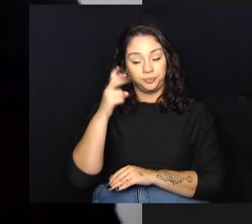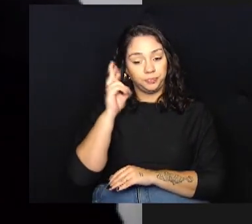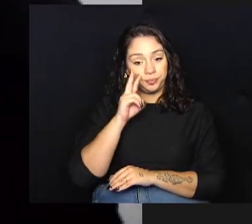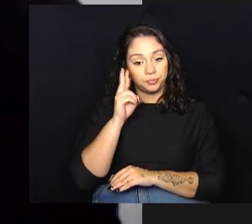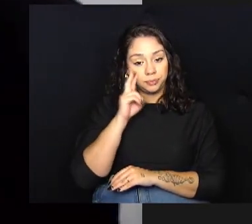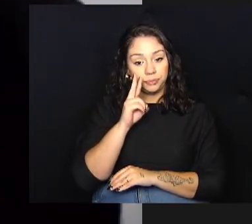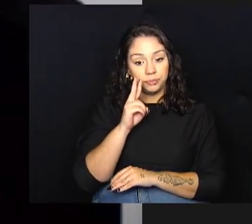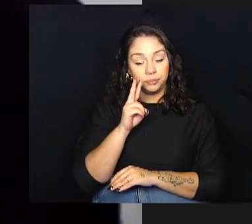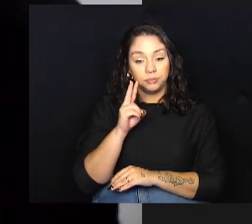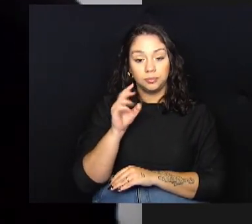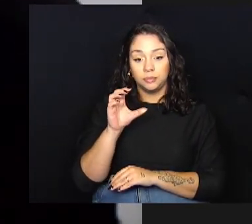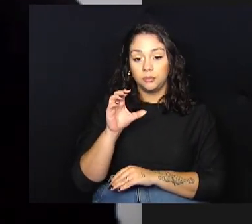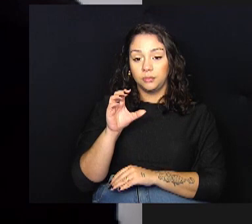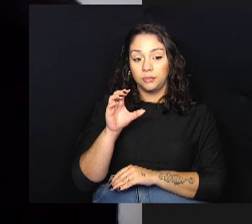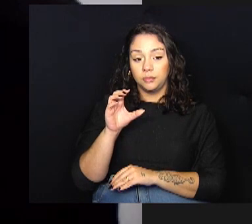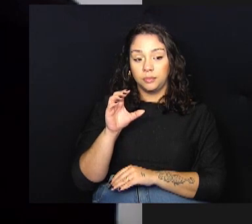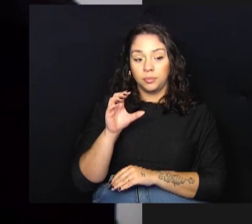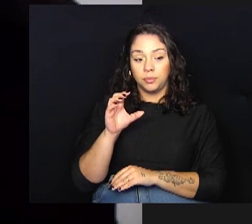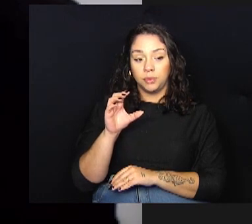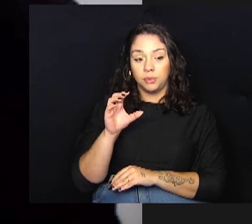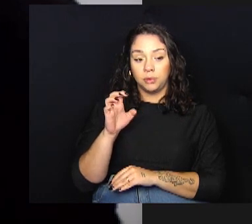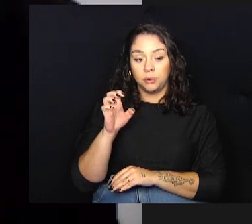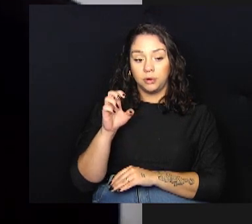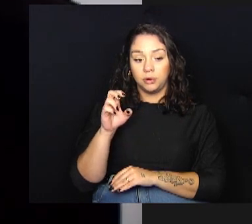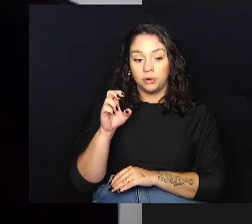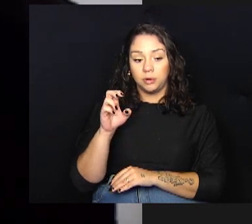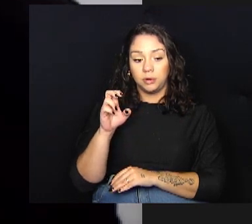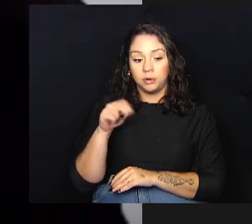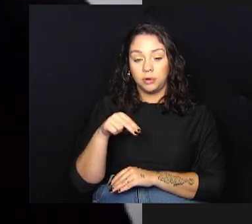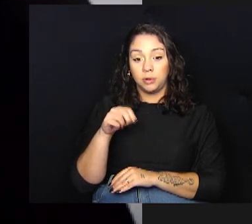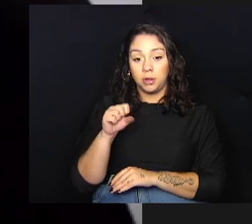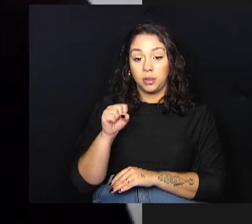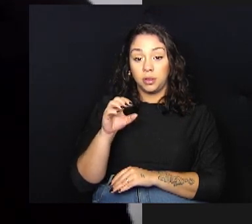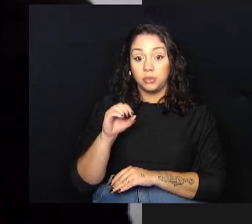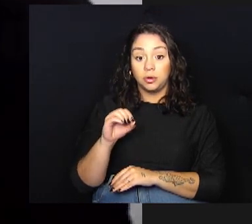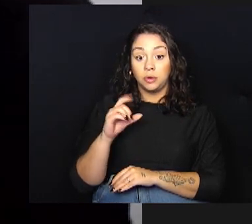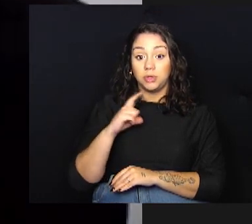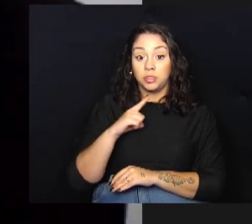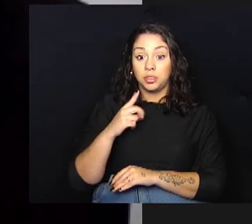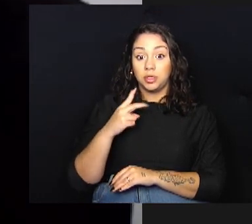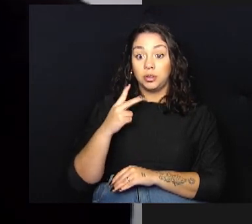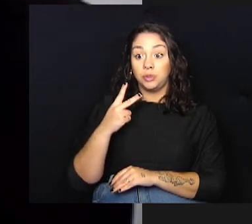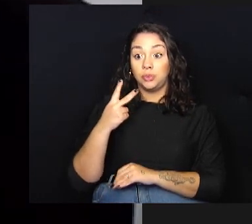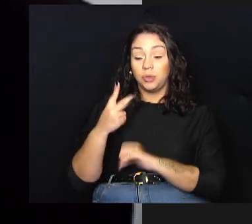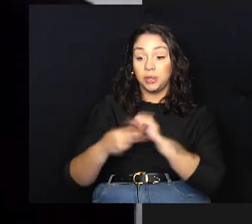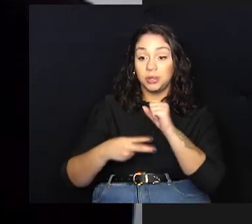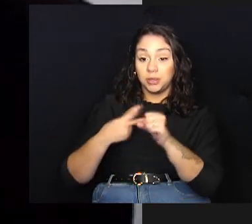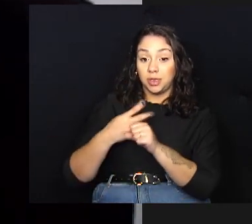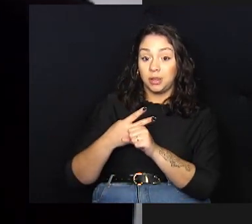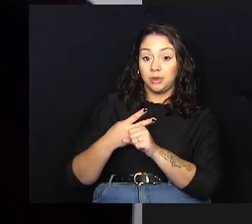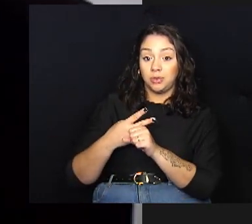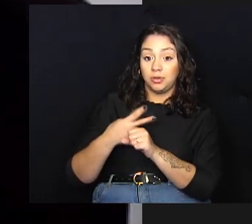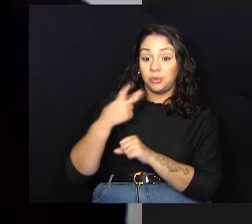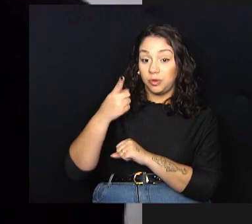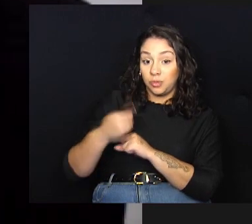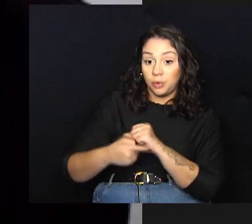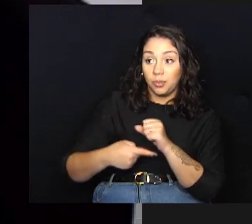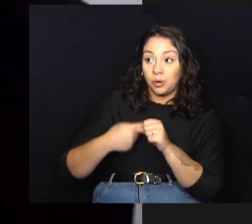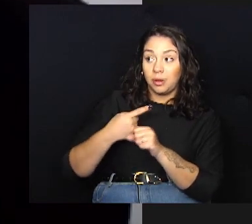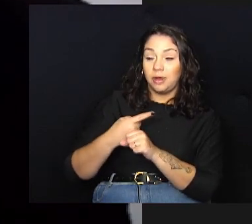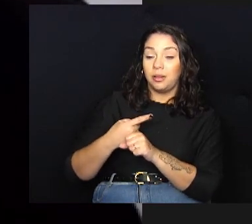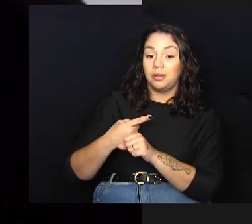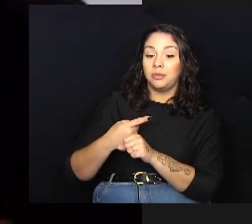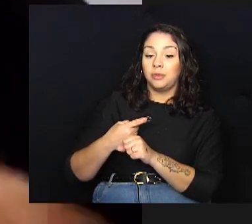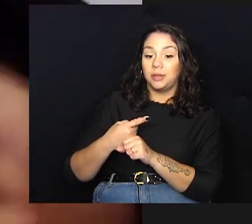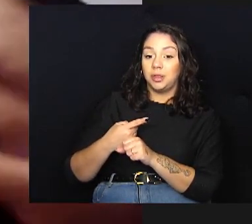no centro a gente esperava um ano né dois anos né Quanto mais antigo senso mais tempo demorava para